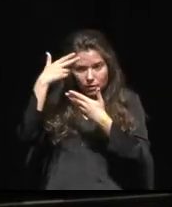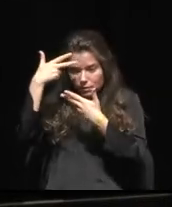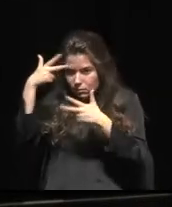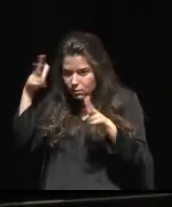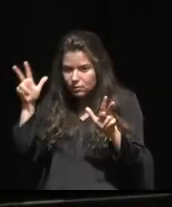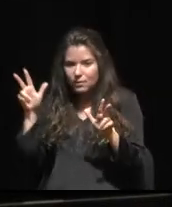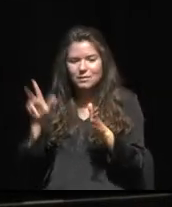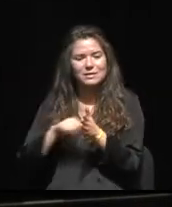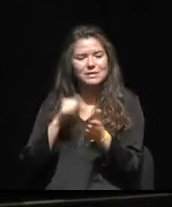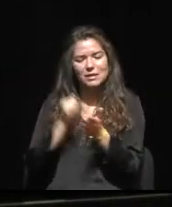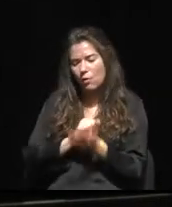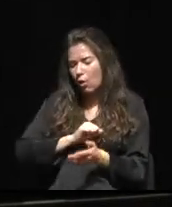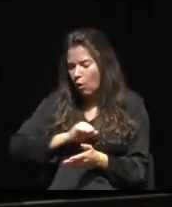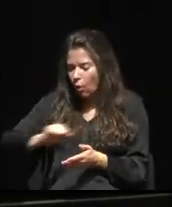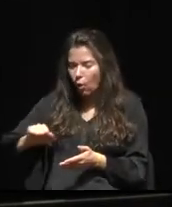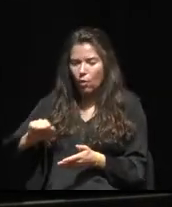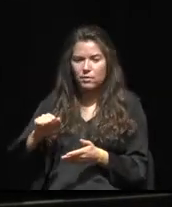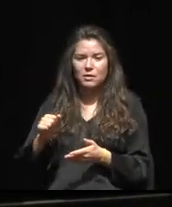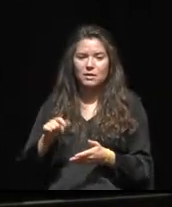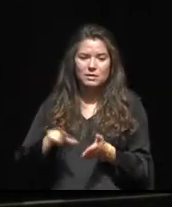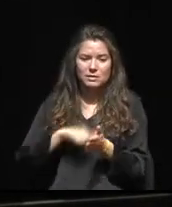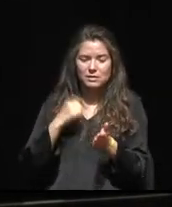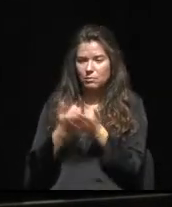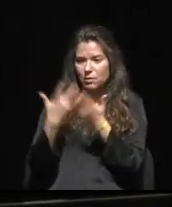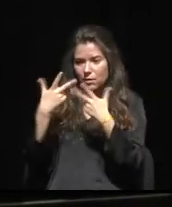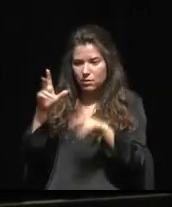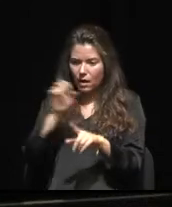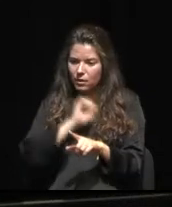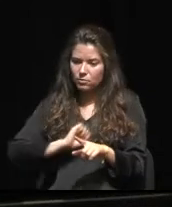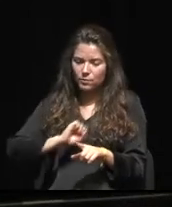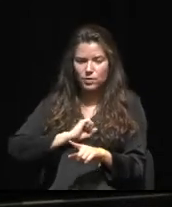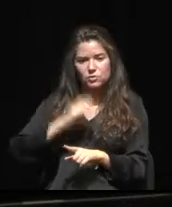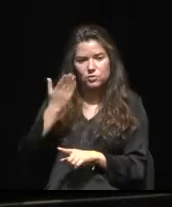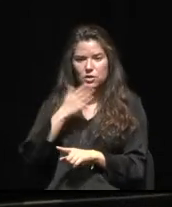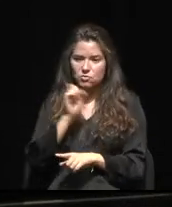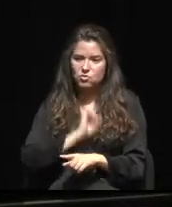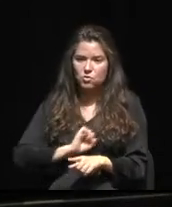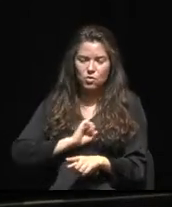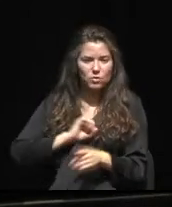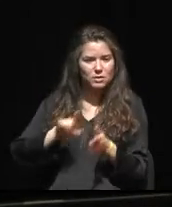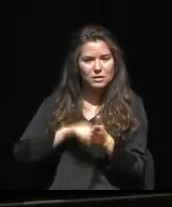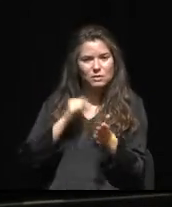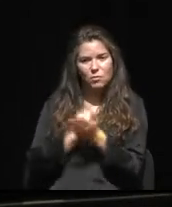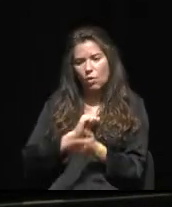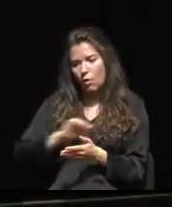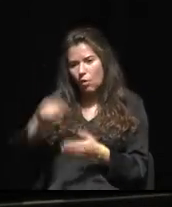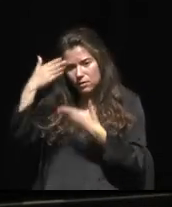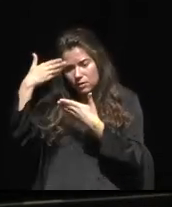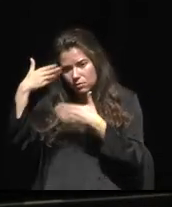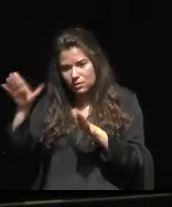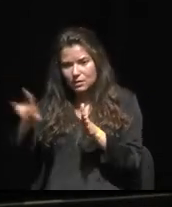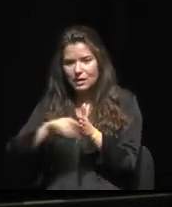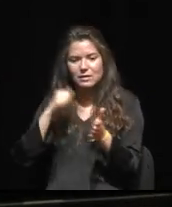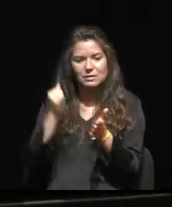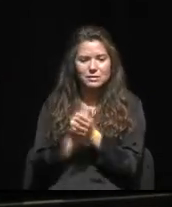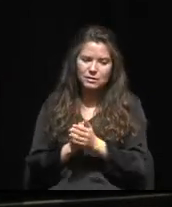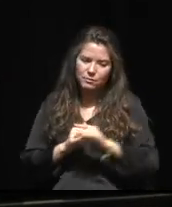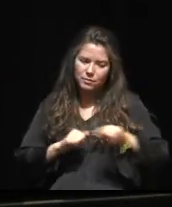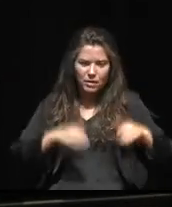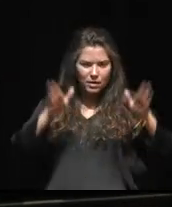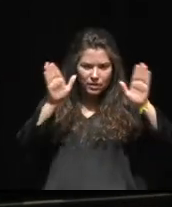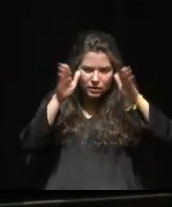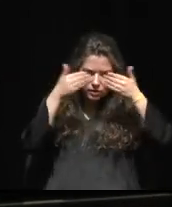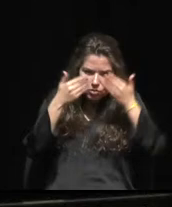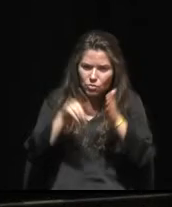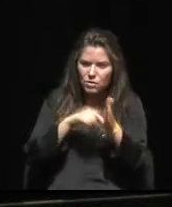sempre contra as nossas liberdades está sempre contra contra os nossos direitos está sempre contra as democracias e está sempre do lado das ditaduras